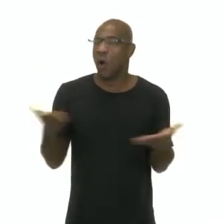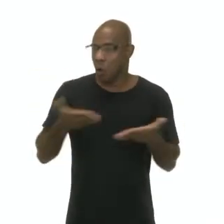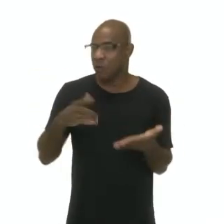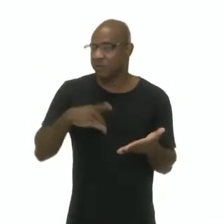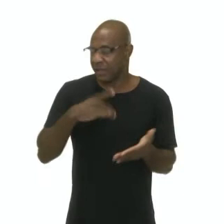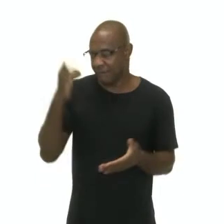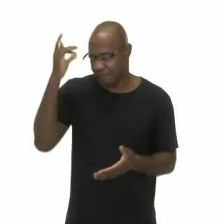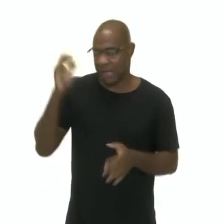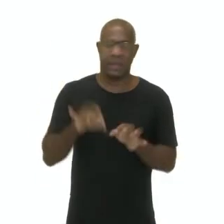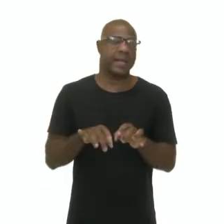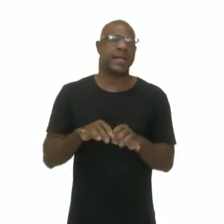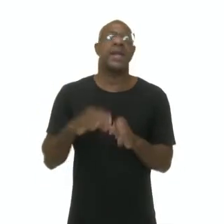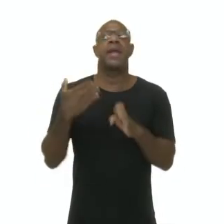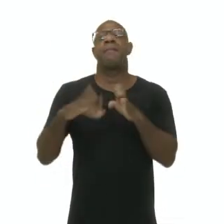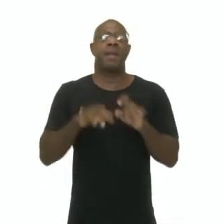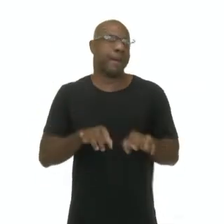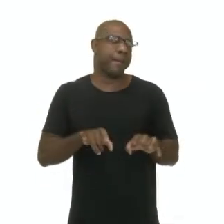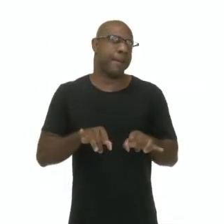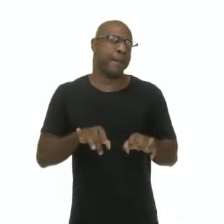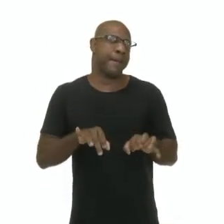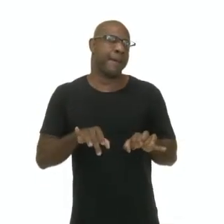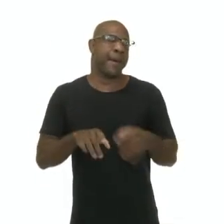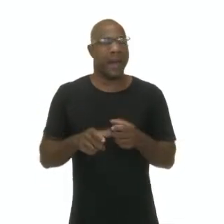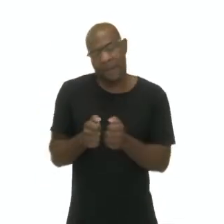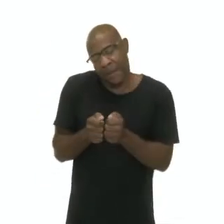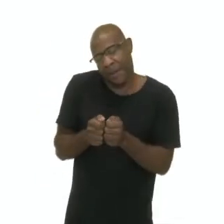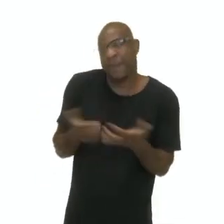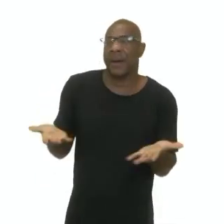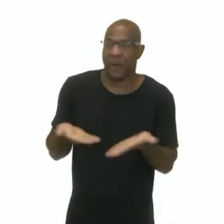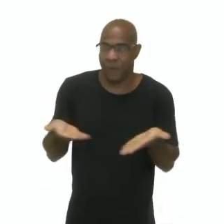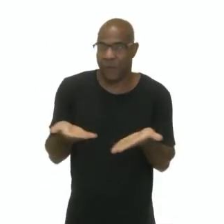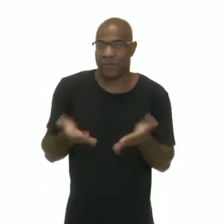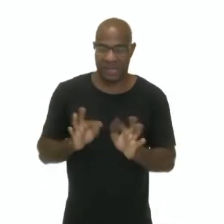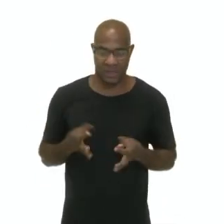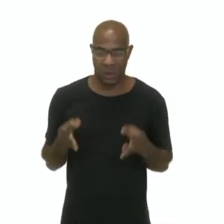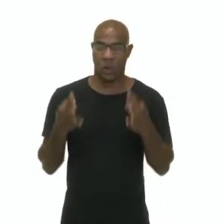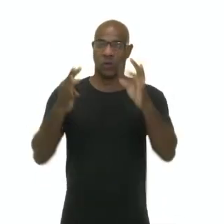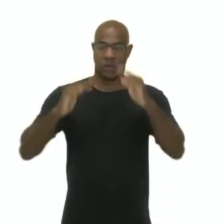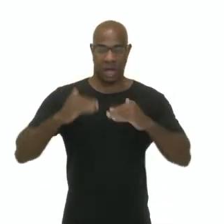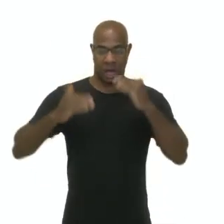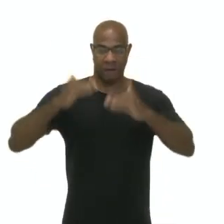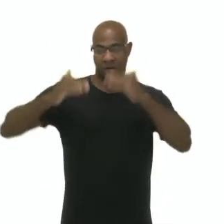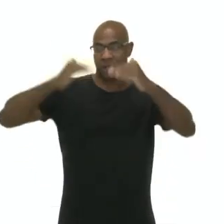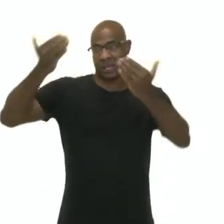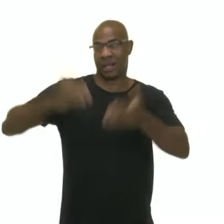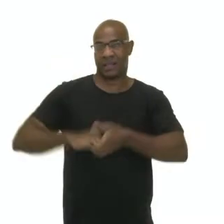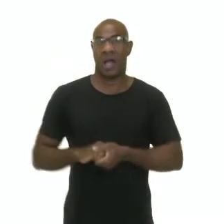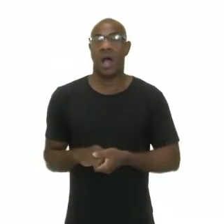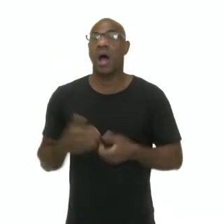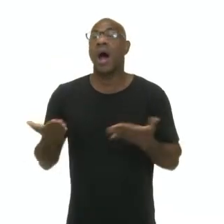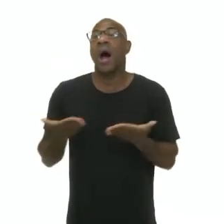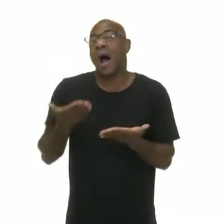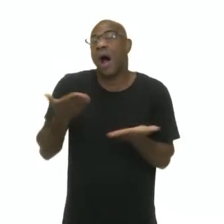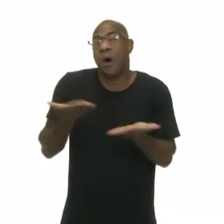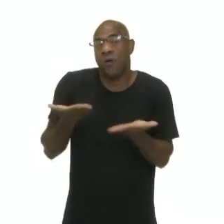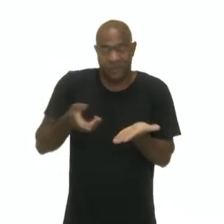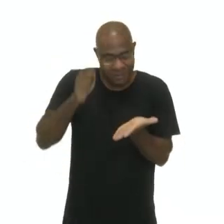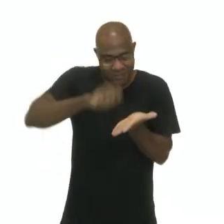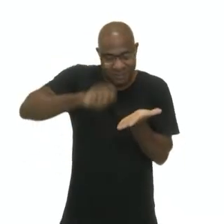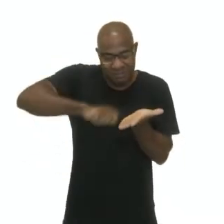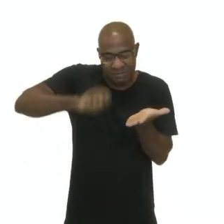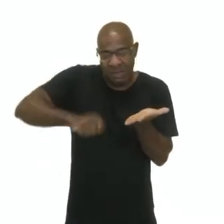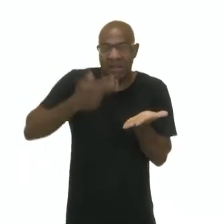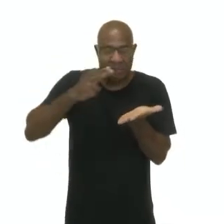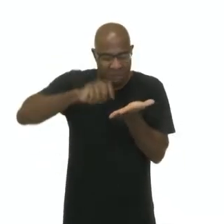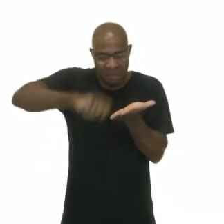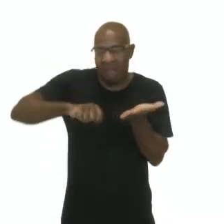no e-mail, pode ser que sim. E carta? Já mandaram? Acho que quando eram menores, talvez, né? Escreves cartas a menudo? Por quê?